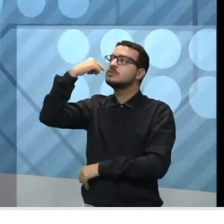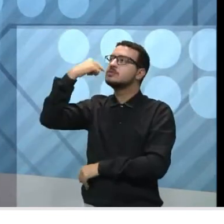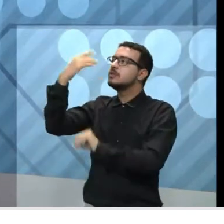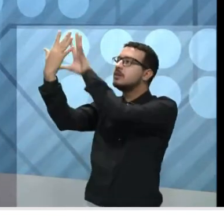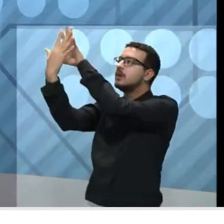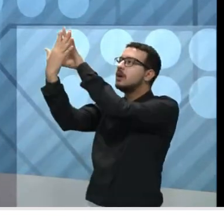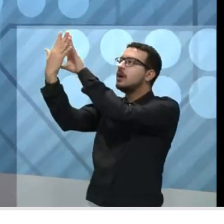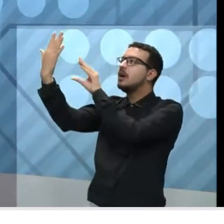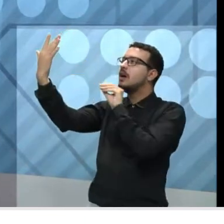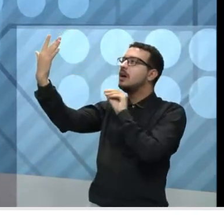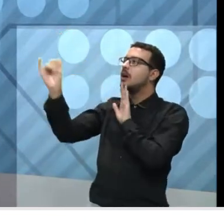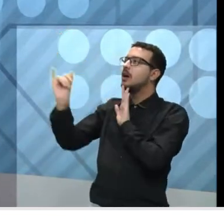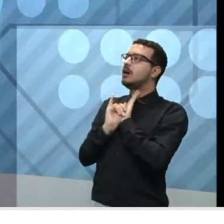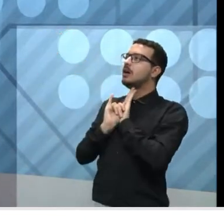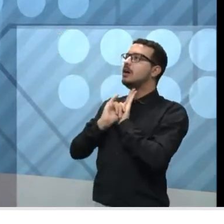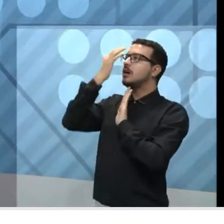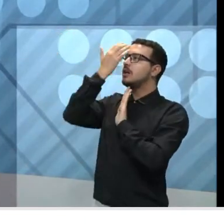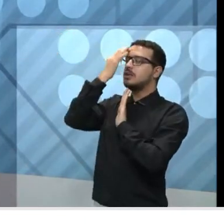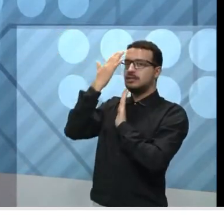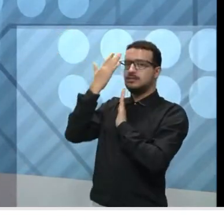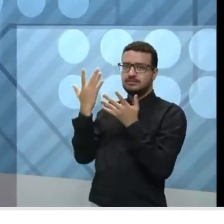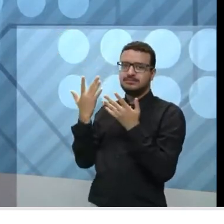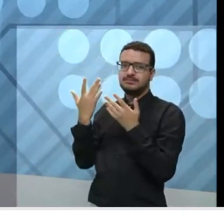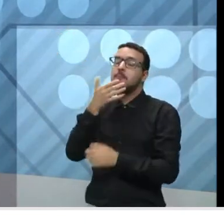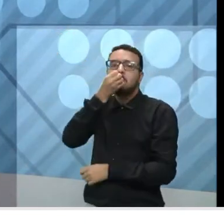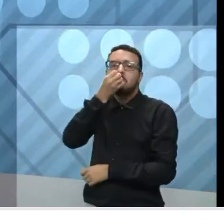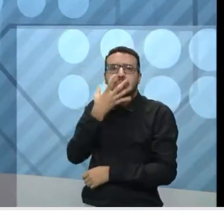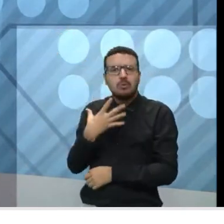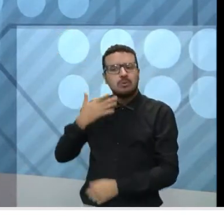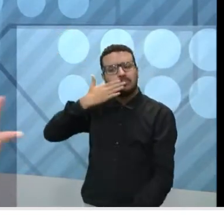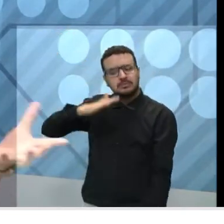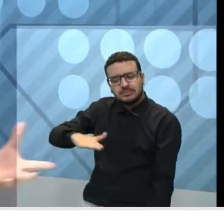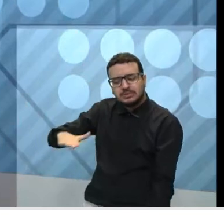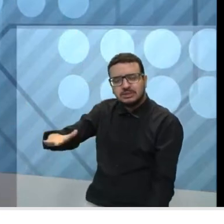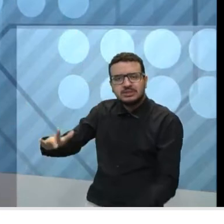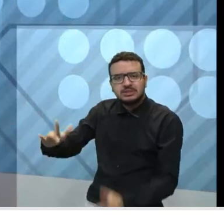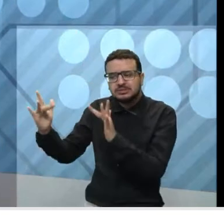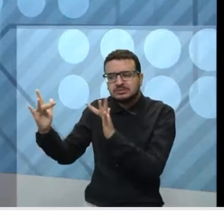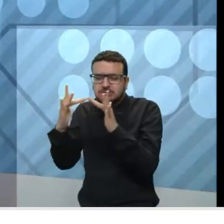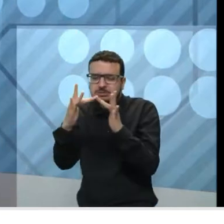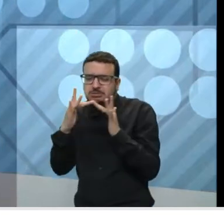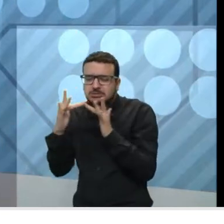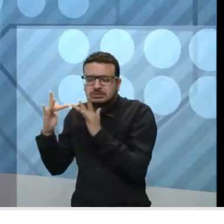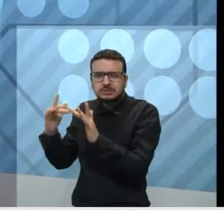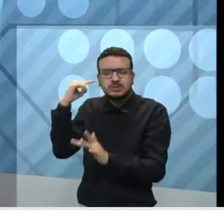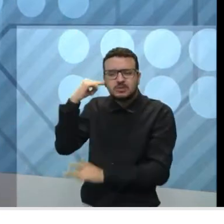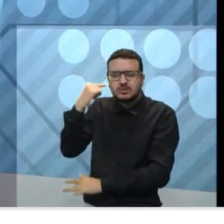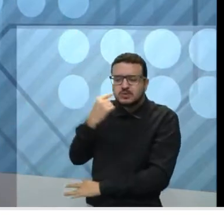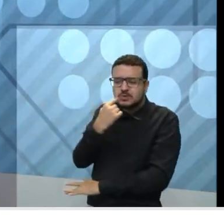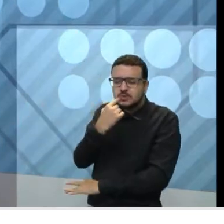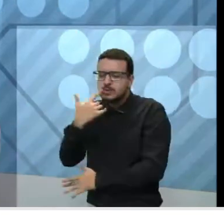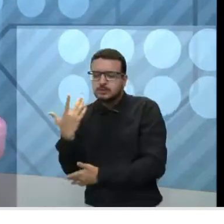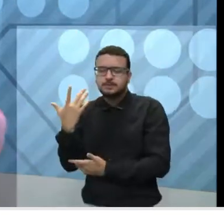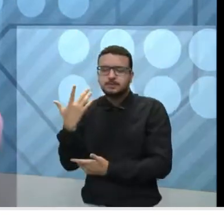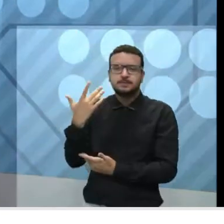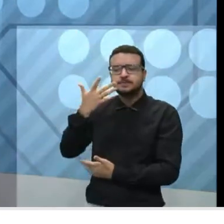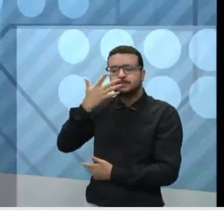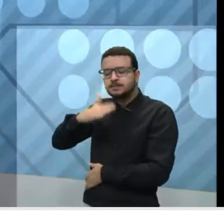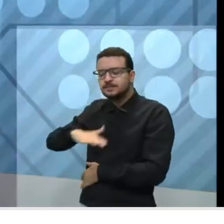com outros surdos, com outras crianças, é fundamental para o desenvolvimento e aquisição da própria